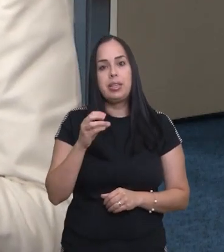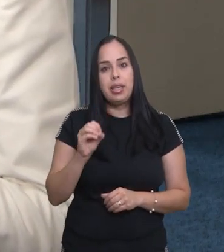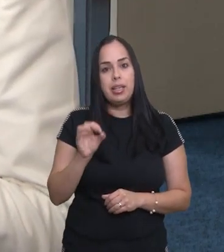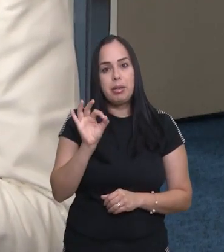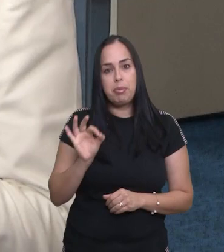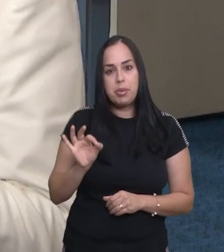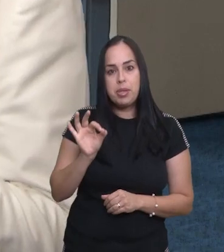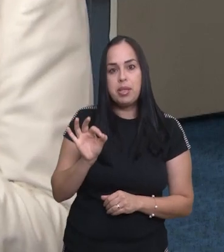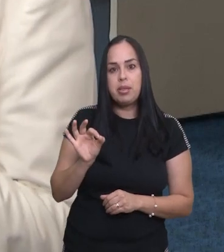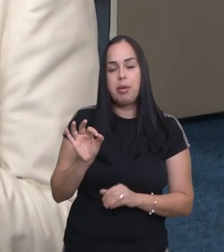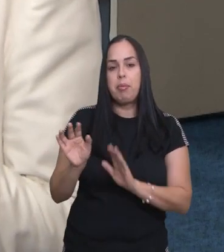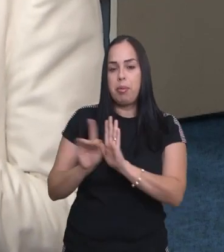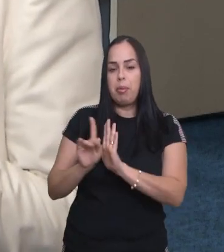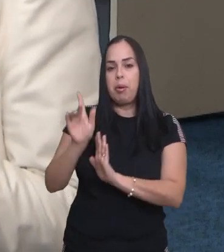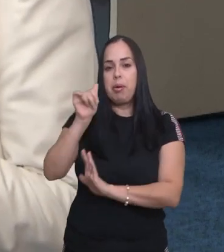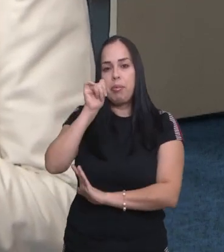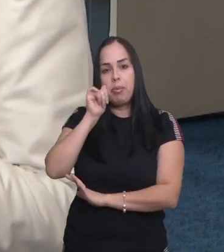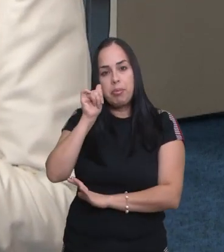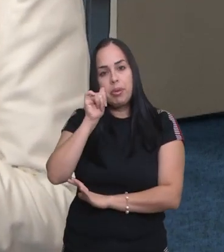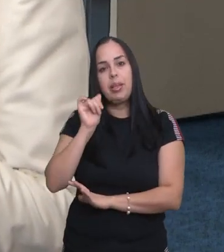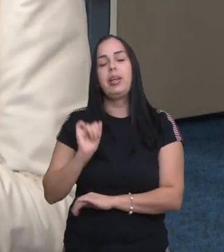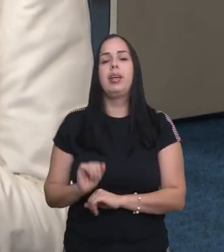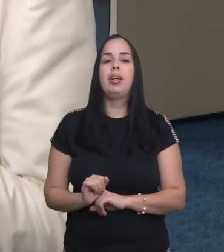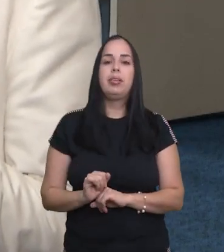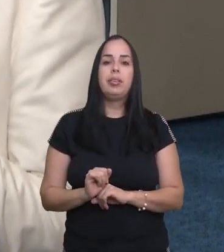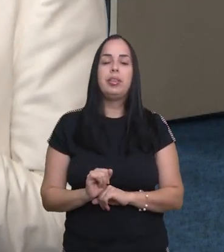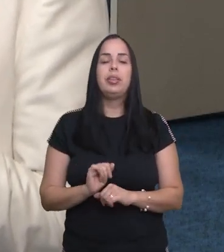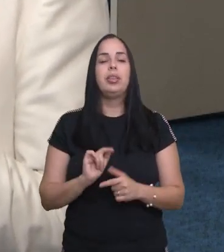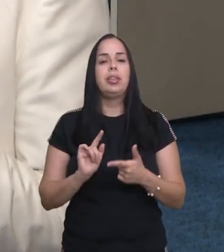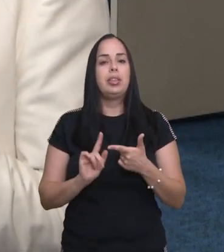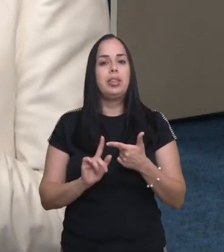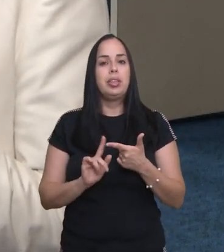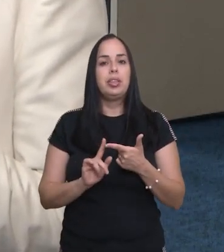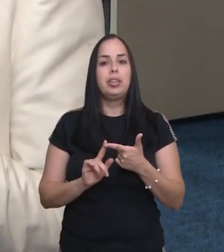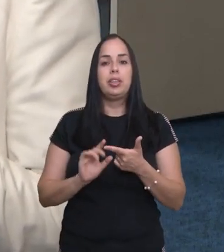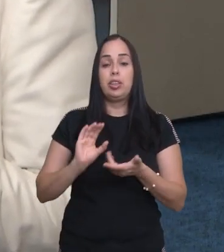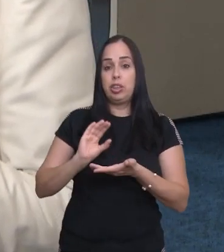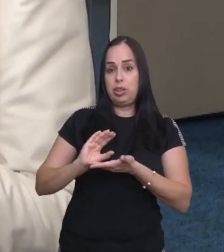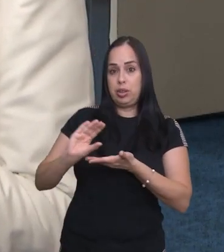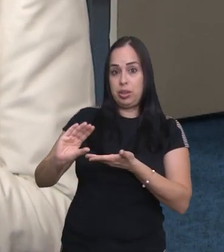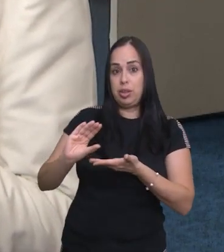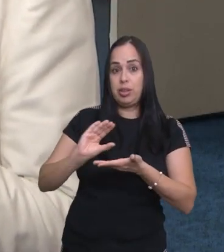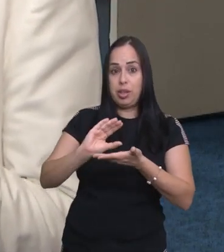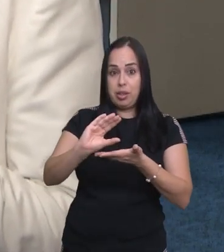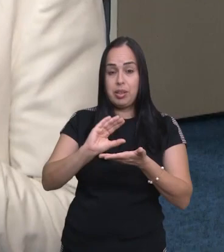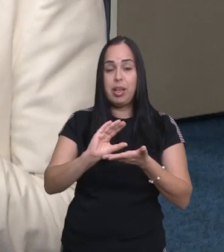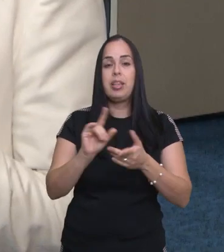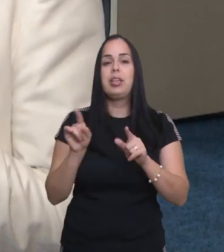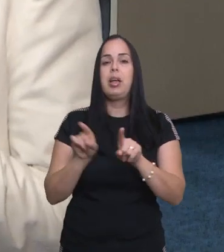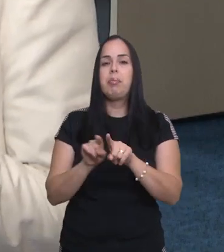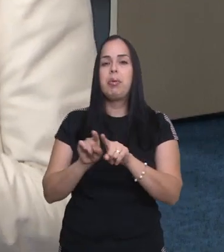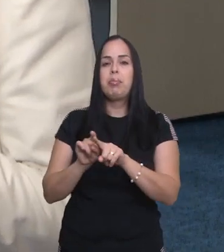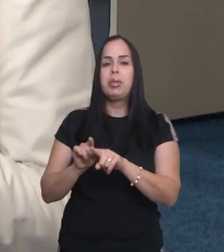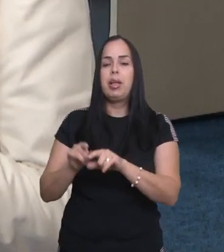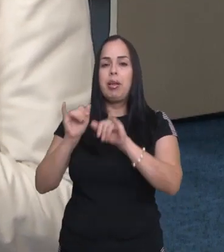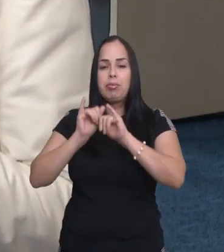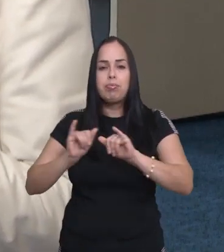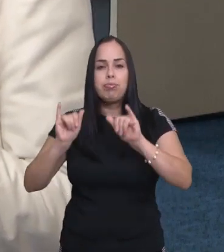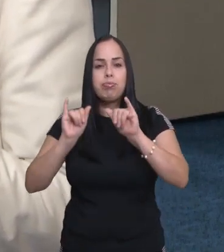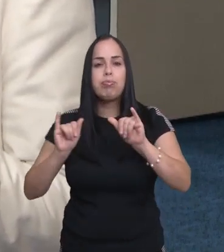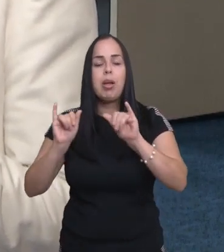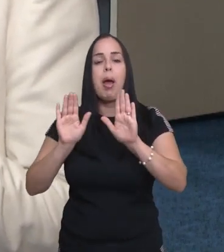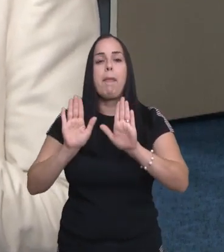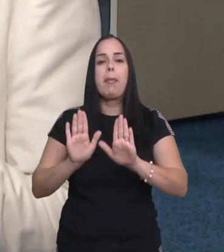de candidaturas femininas que devem ser apresentadas pelos partidos, o mínimo de financiamento, de campanha, visibilidade em